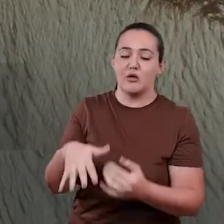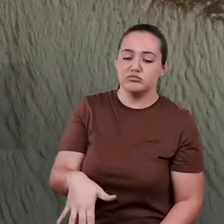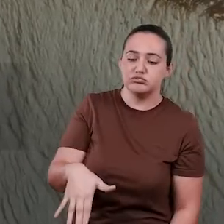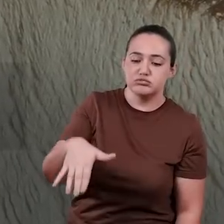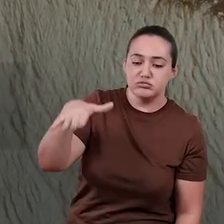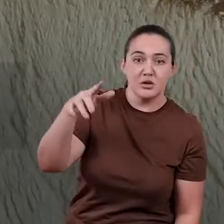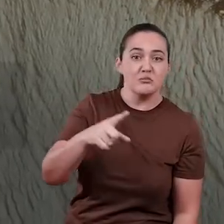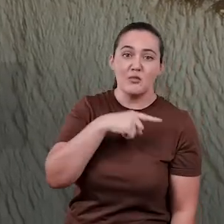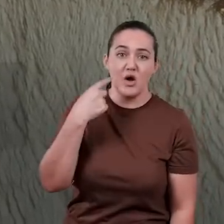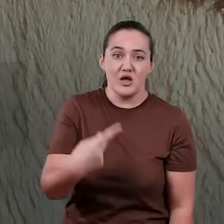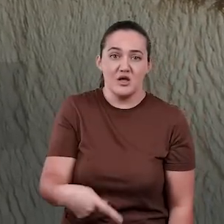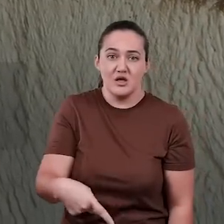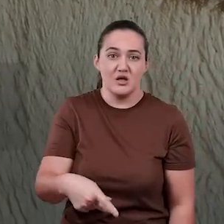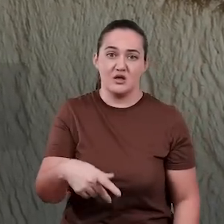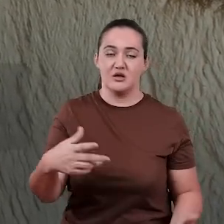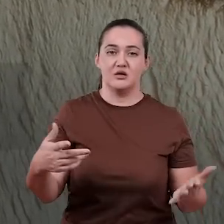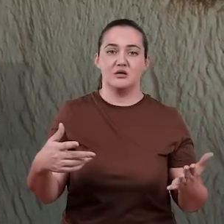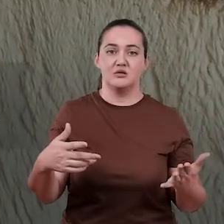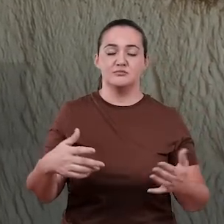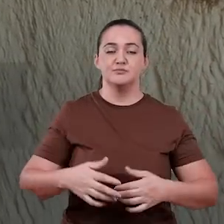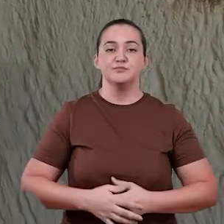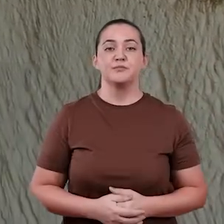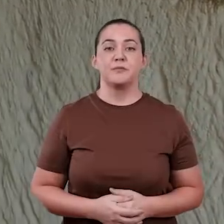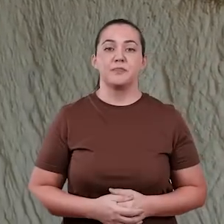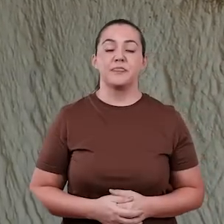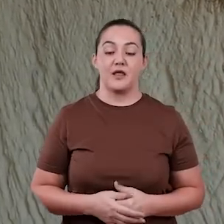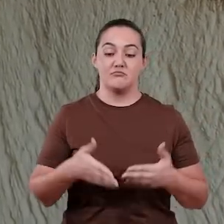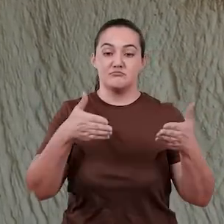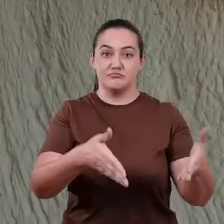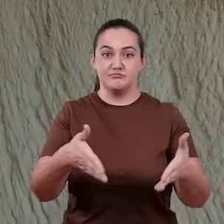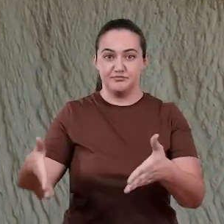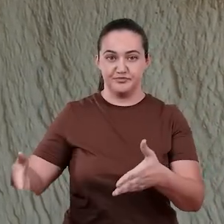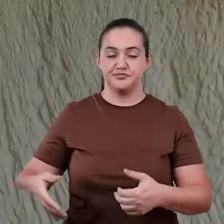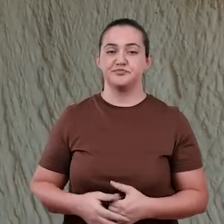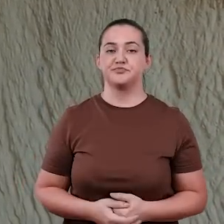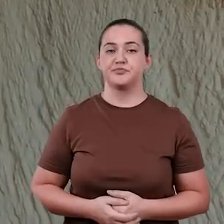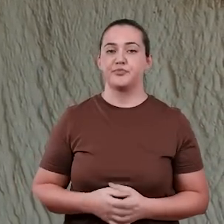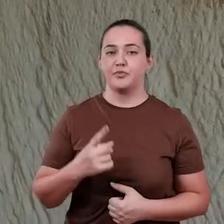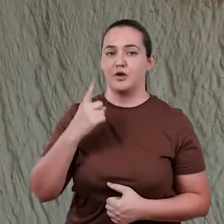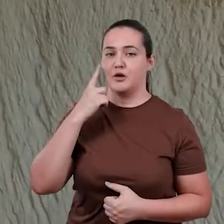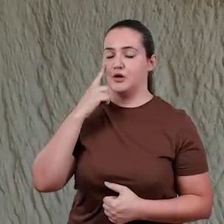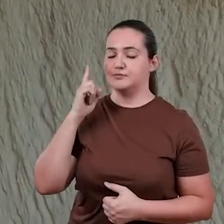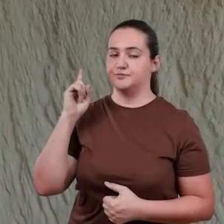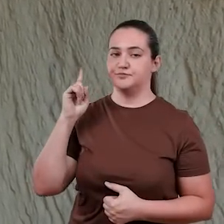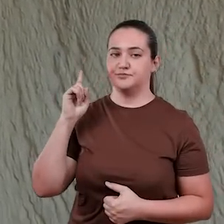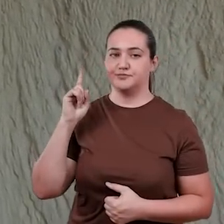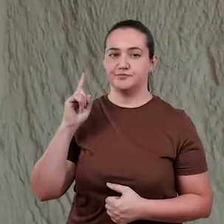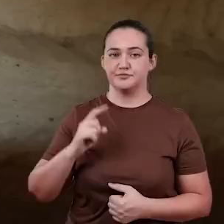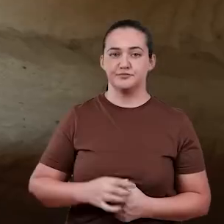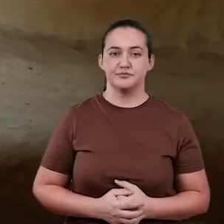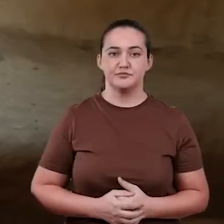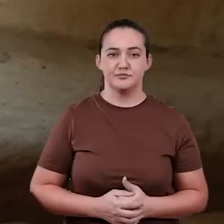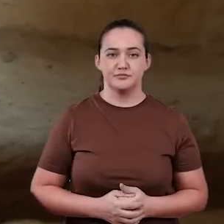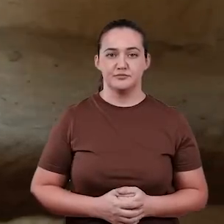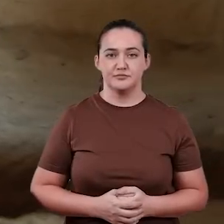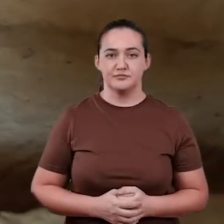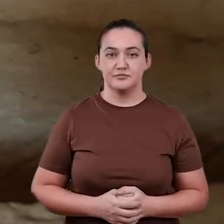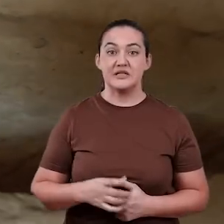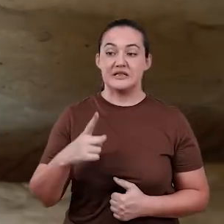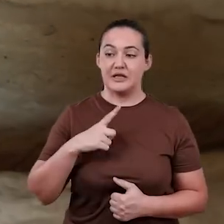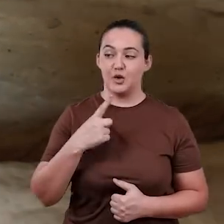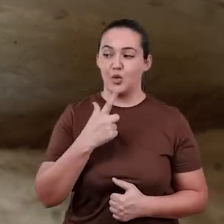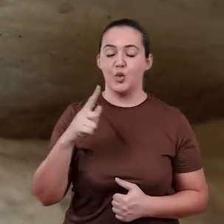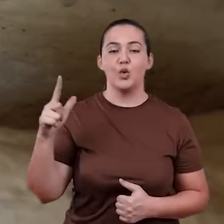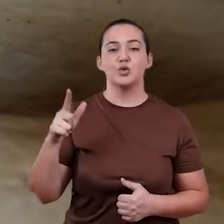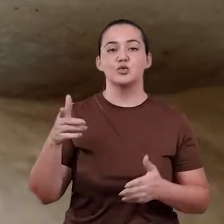e acabaram talvez até morrendo ainda como crianças e sendo sepultadas aqui. Nesse lugar aqui eu tenho outro nicho onde também